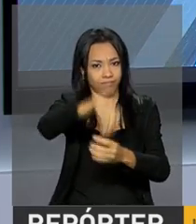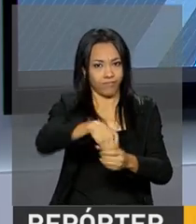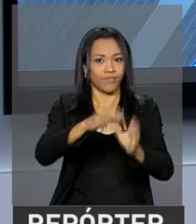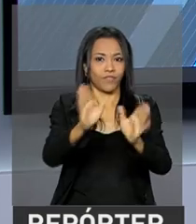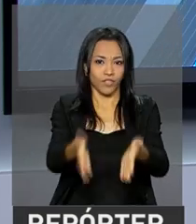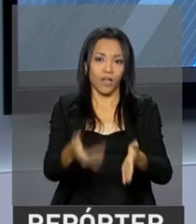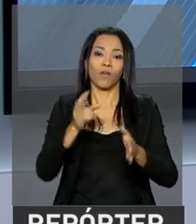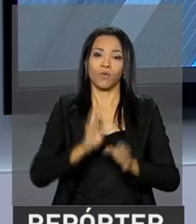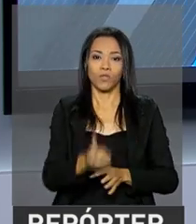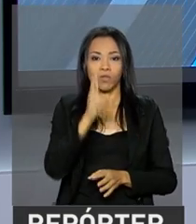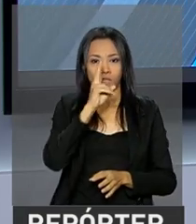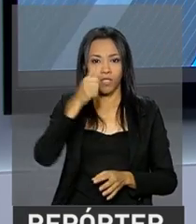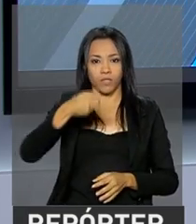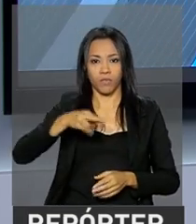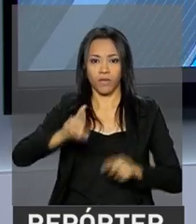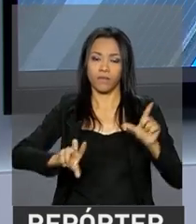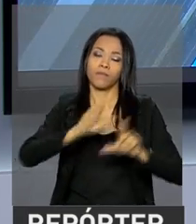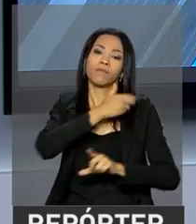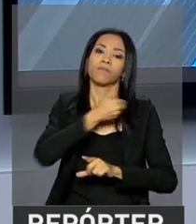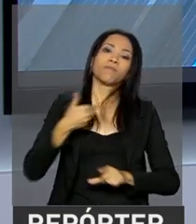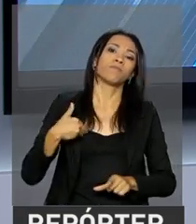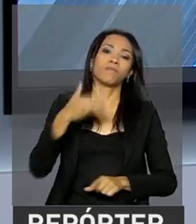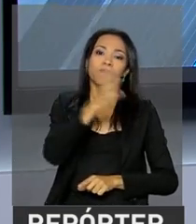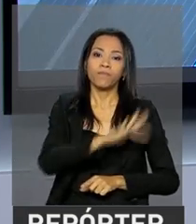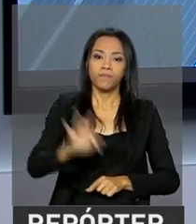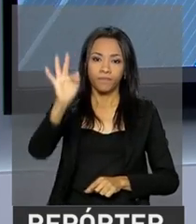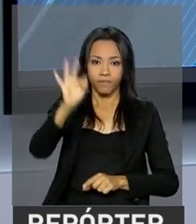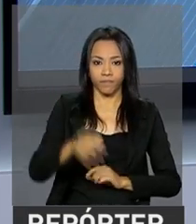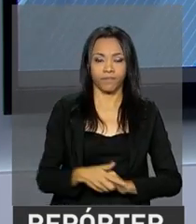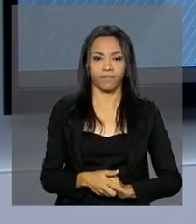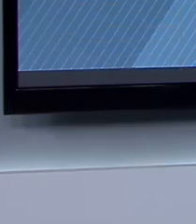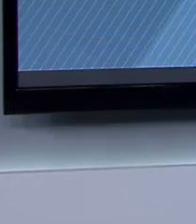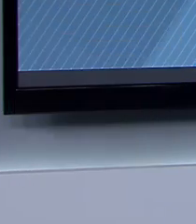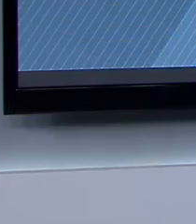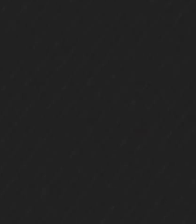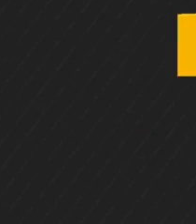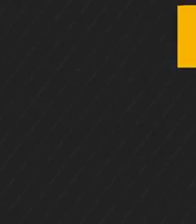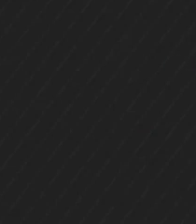continue com a gente que na nbr a tv do governo federal